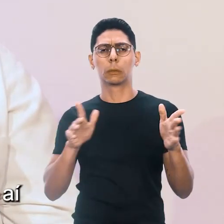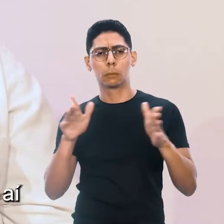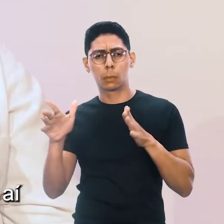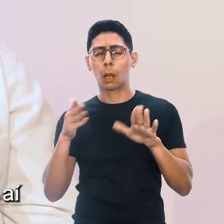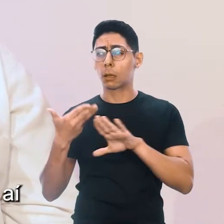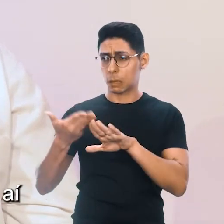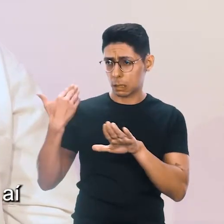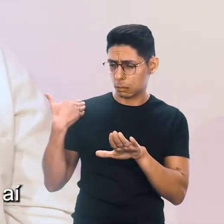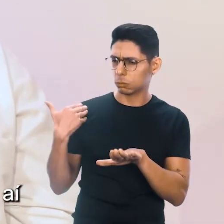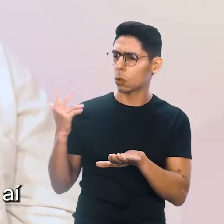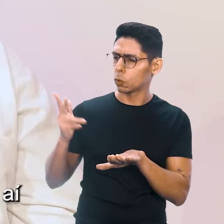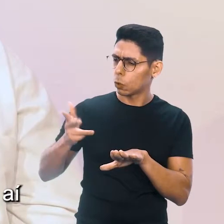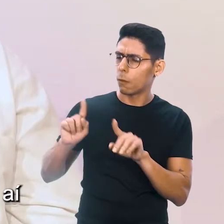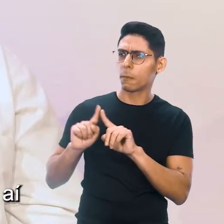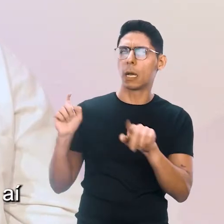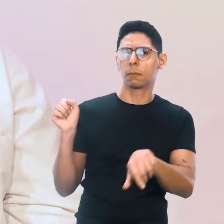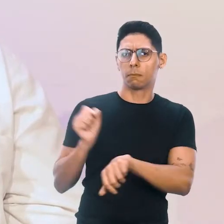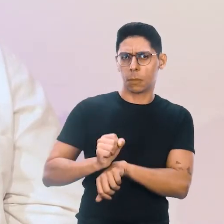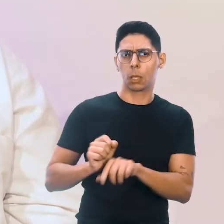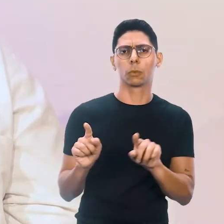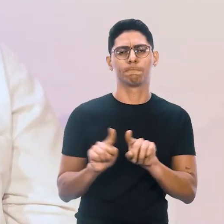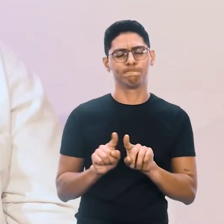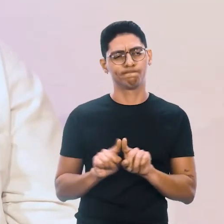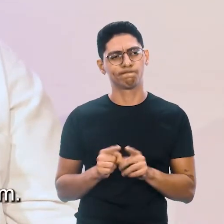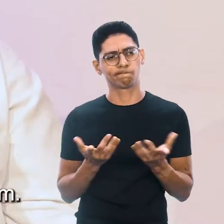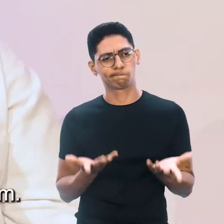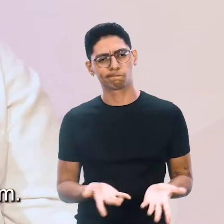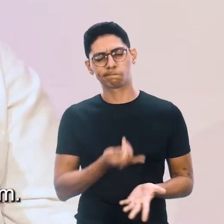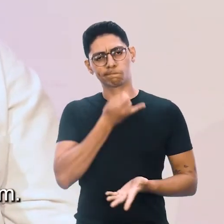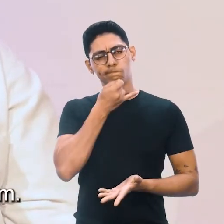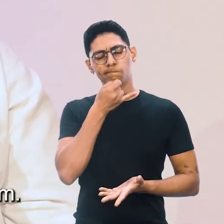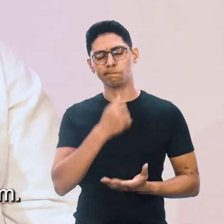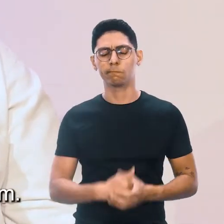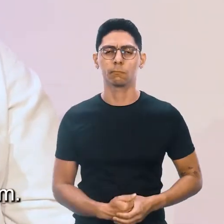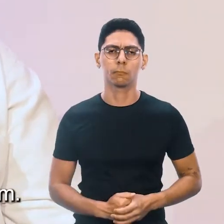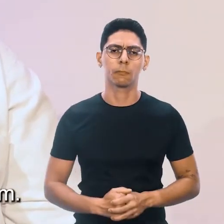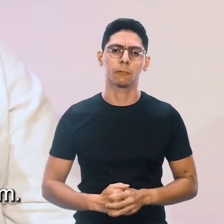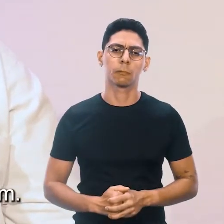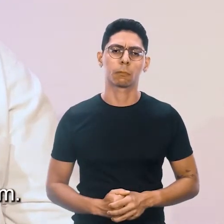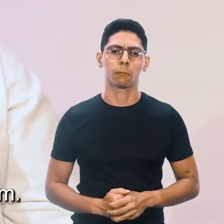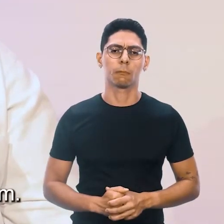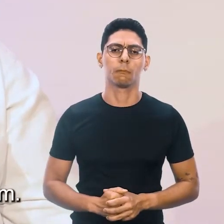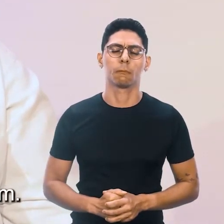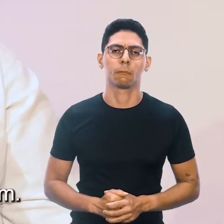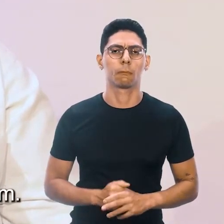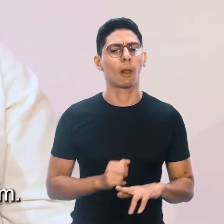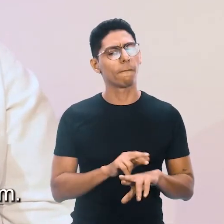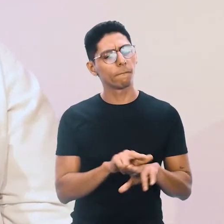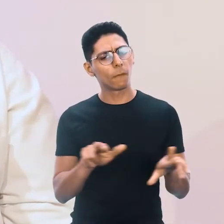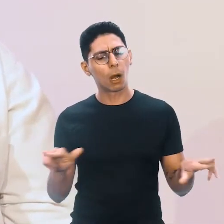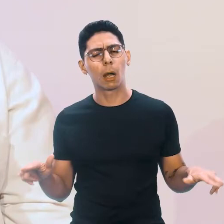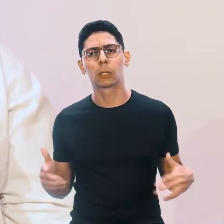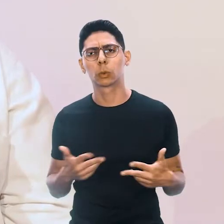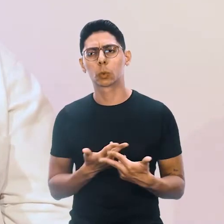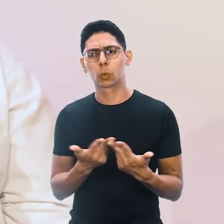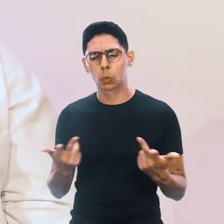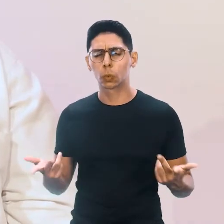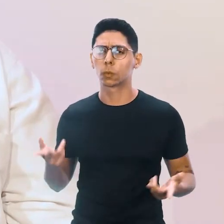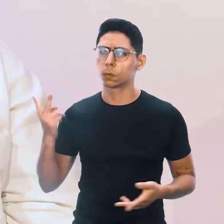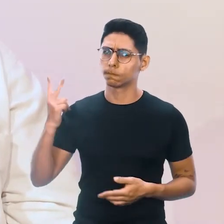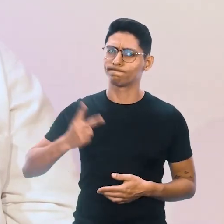funcionando, mas agora parou. E também. outras pequenas ações aí ainda sobrevivem, né?